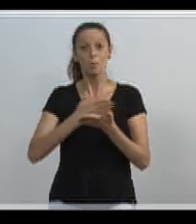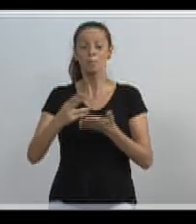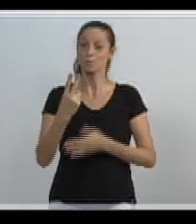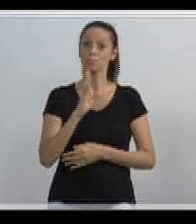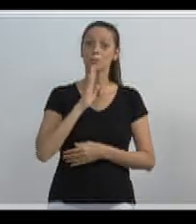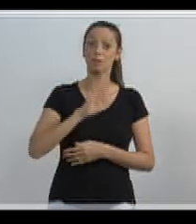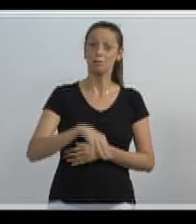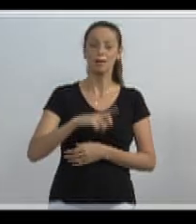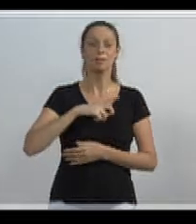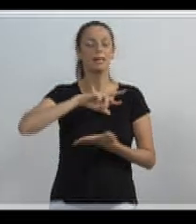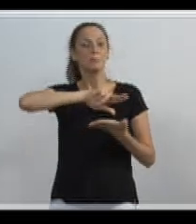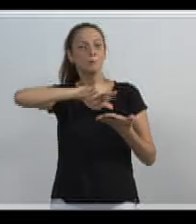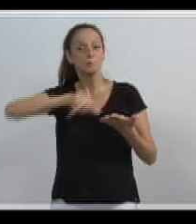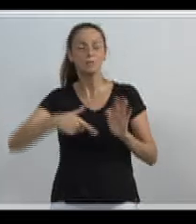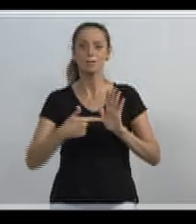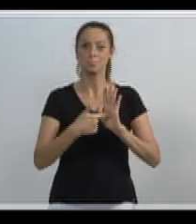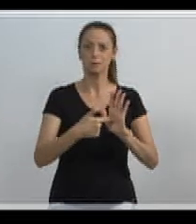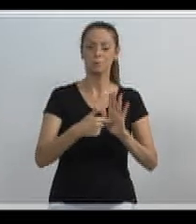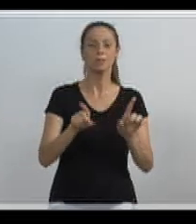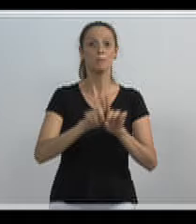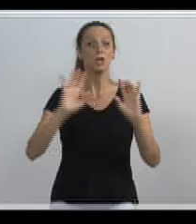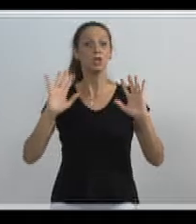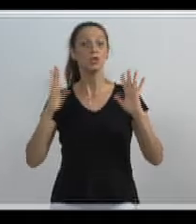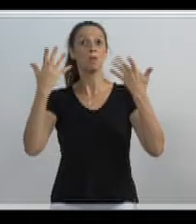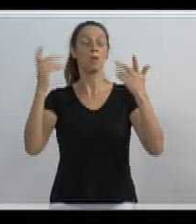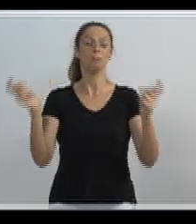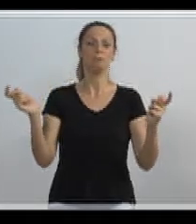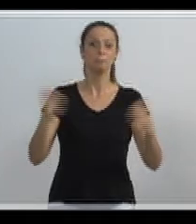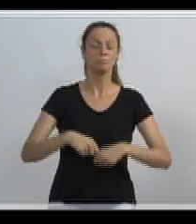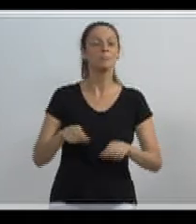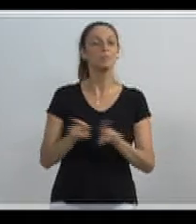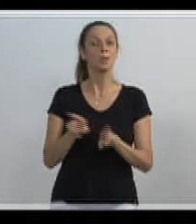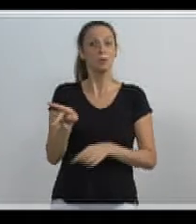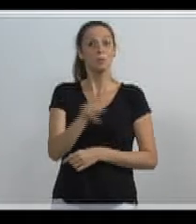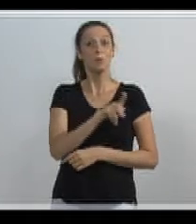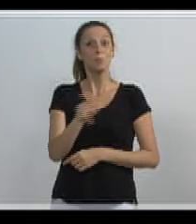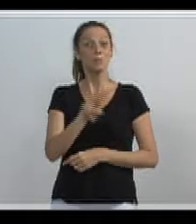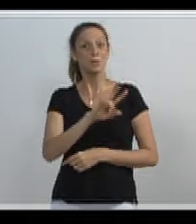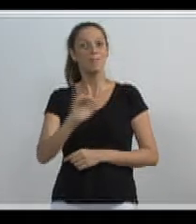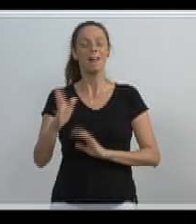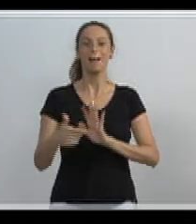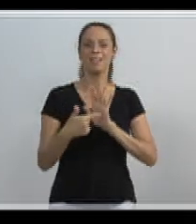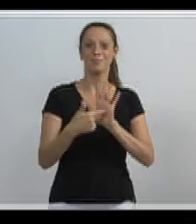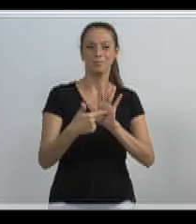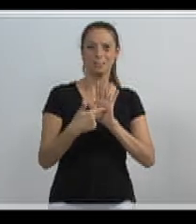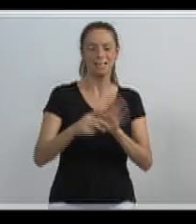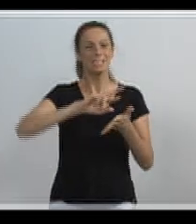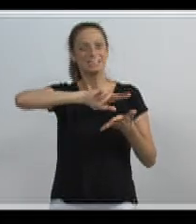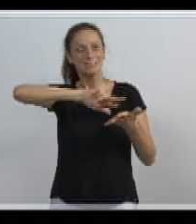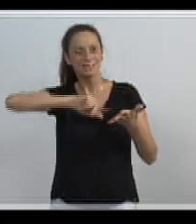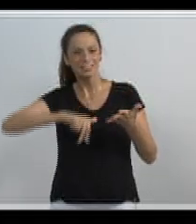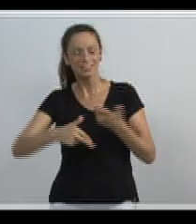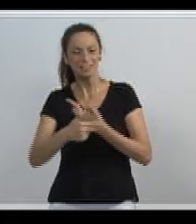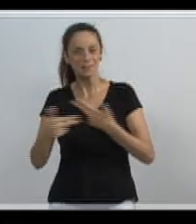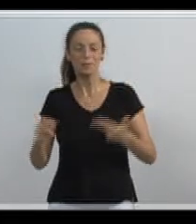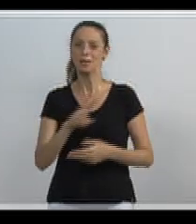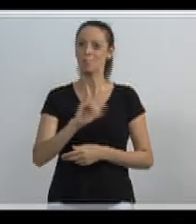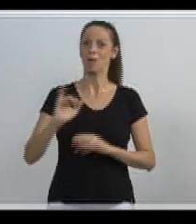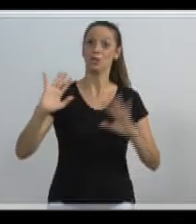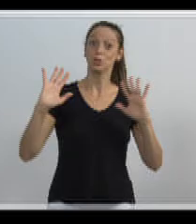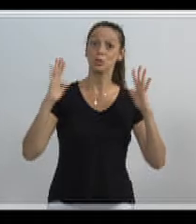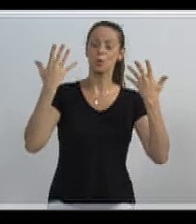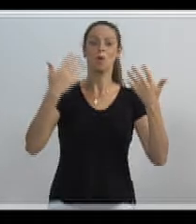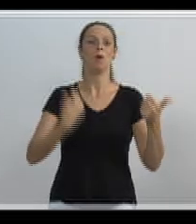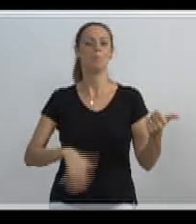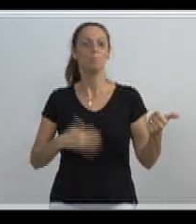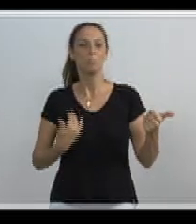outras apresentações, destaca o show de talentos e a apresentação dos professores, Gilson. Os professores também vão fazer show lá de violão,